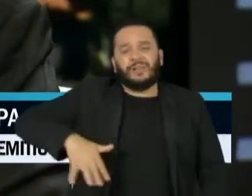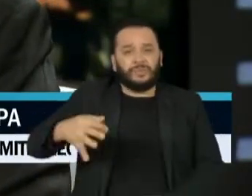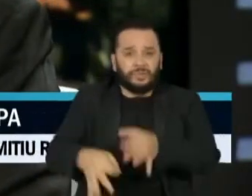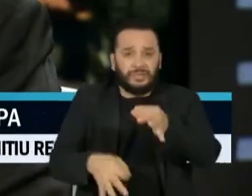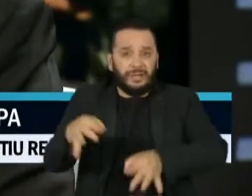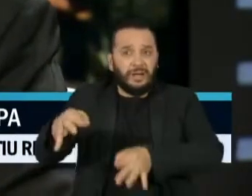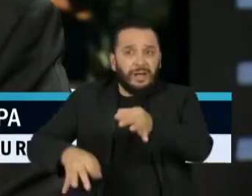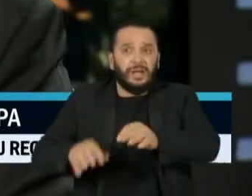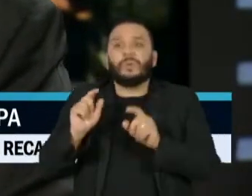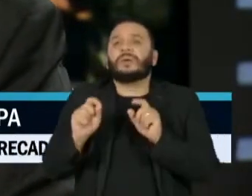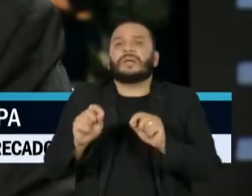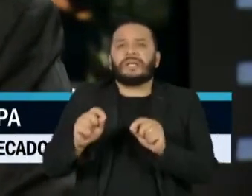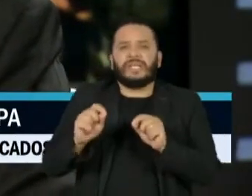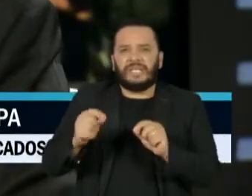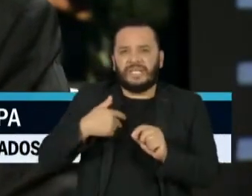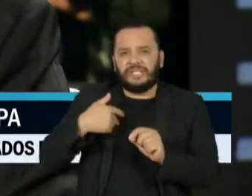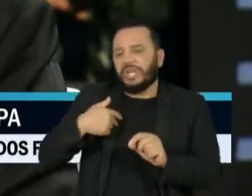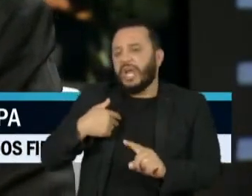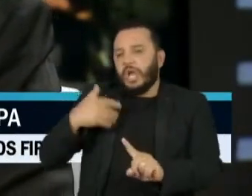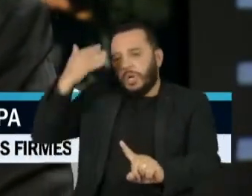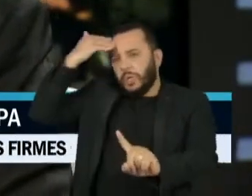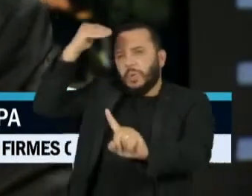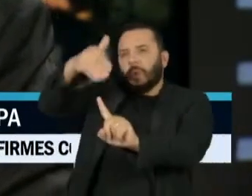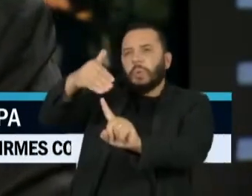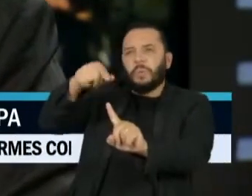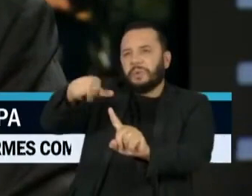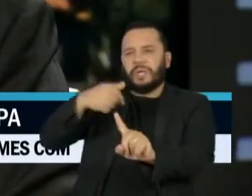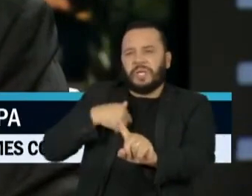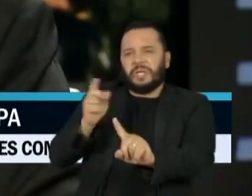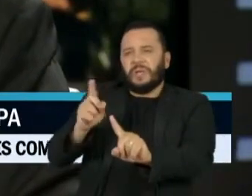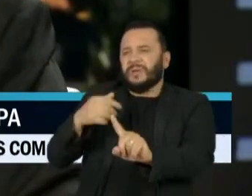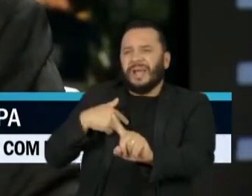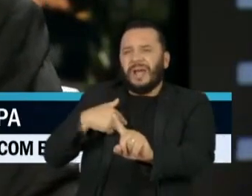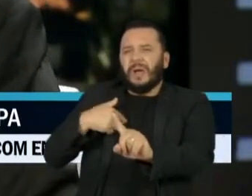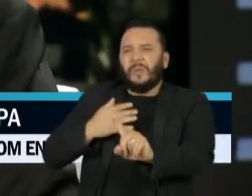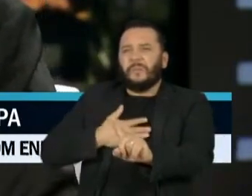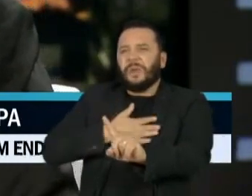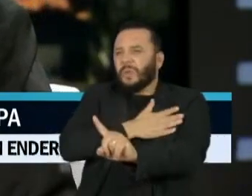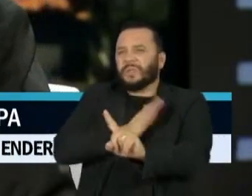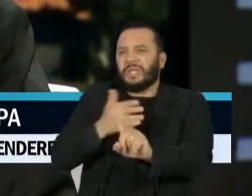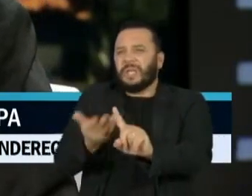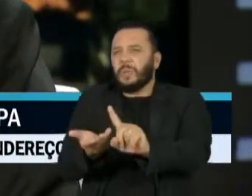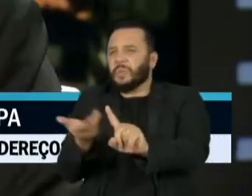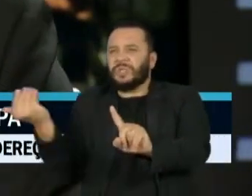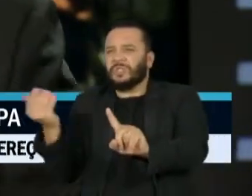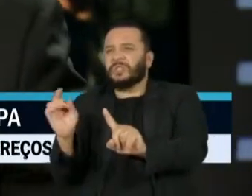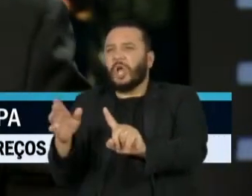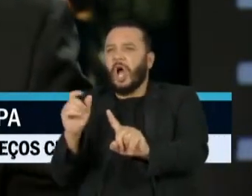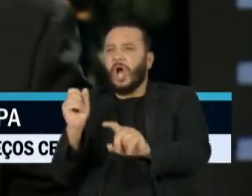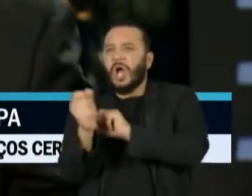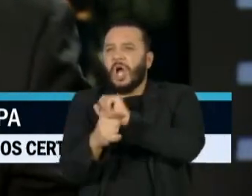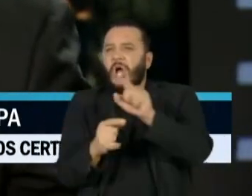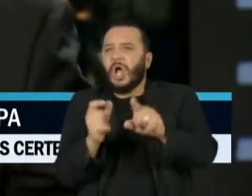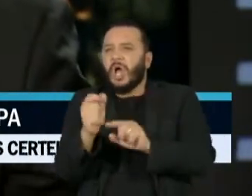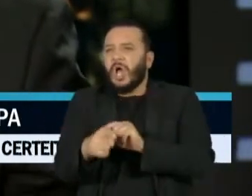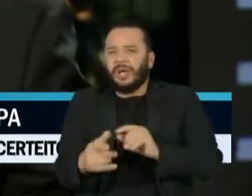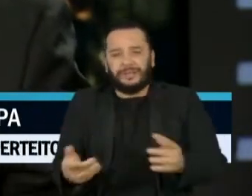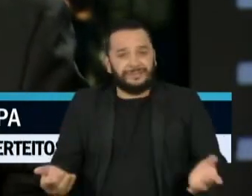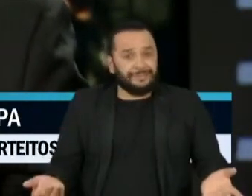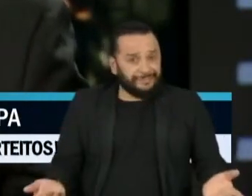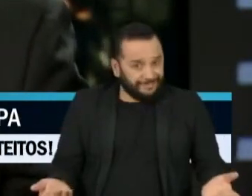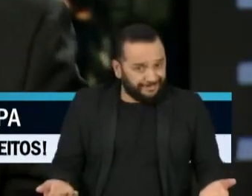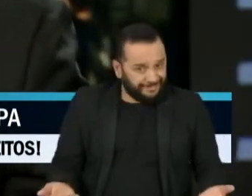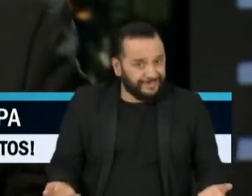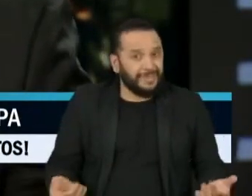vezes, deixando de condenar uma injúria com preconceito sobre a questão do ânimos jocande. E isso é muito sério. Nós precisamos de